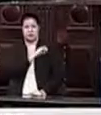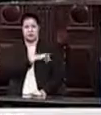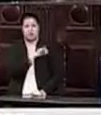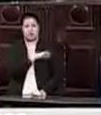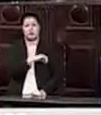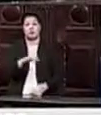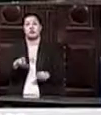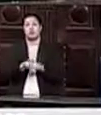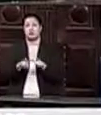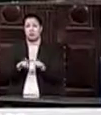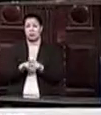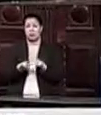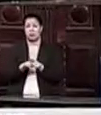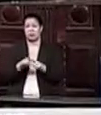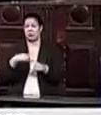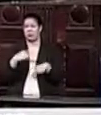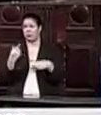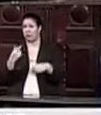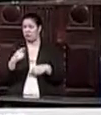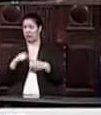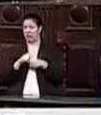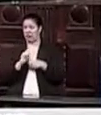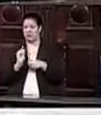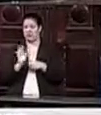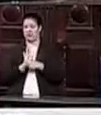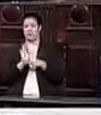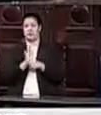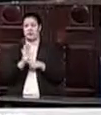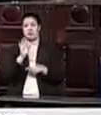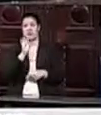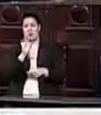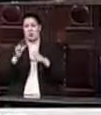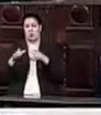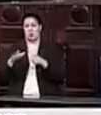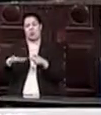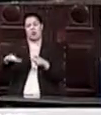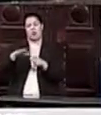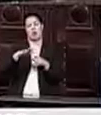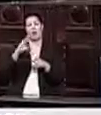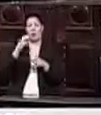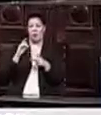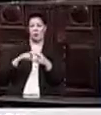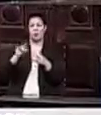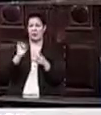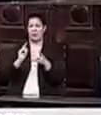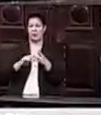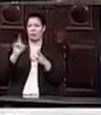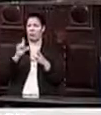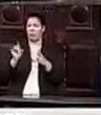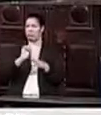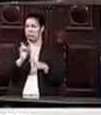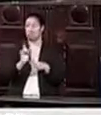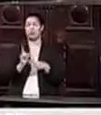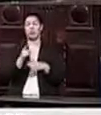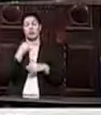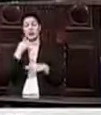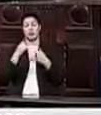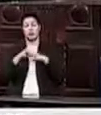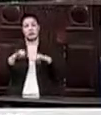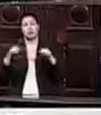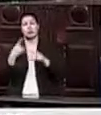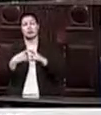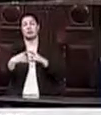e não faço aqui nenhuma defesa da zona sul, é que quando nós temos uma página inteira falando